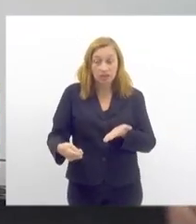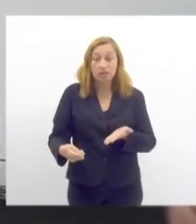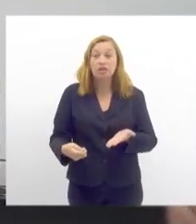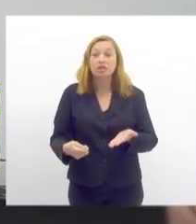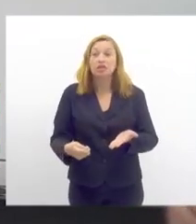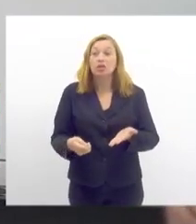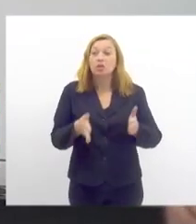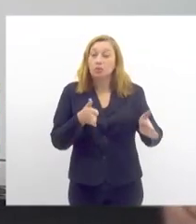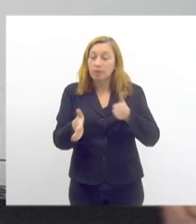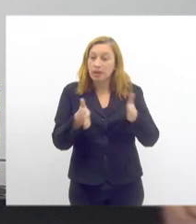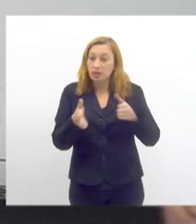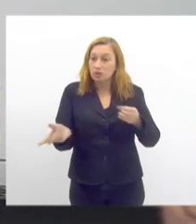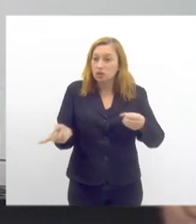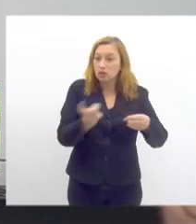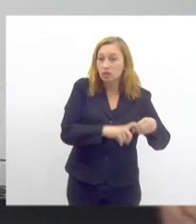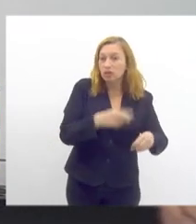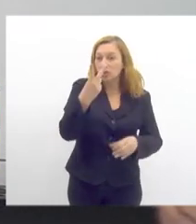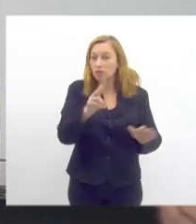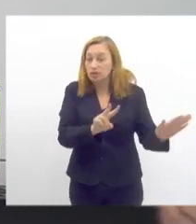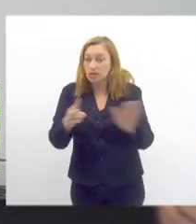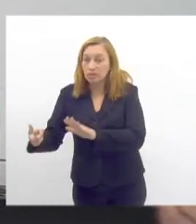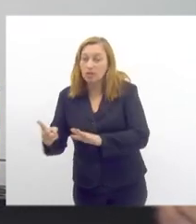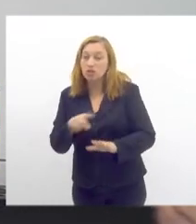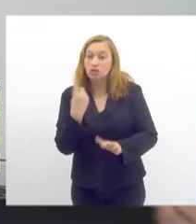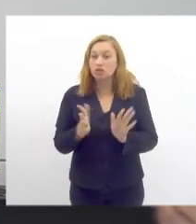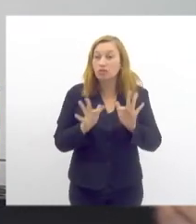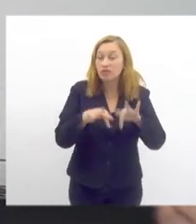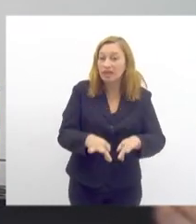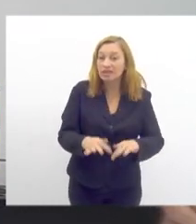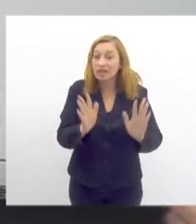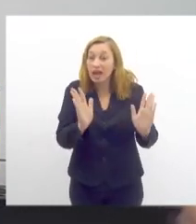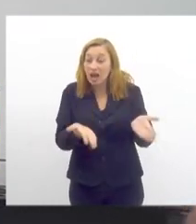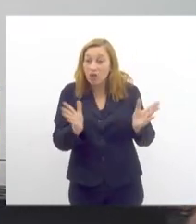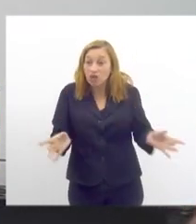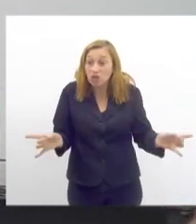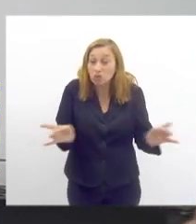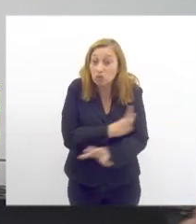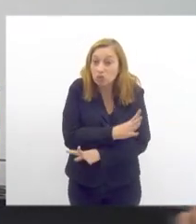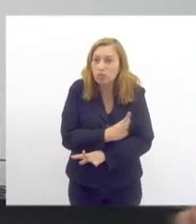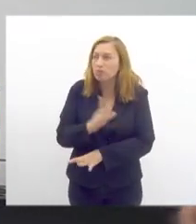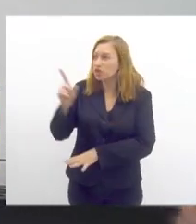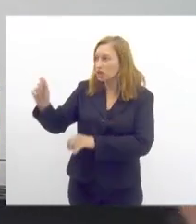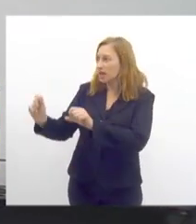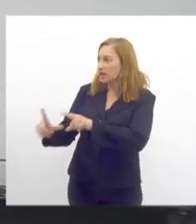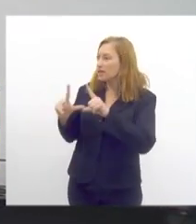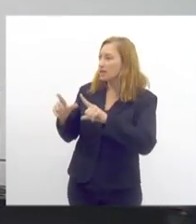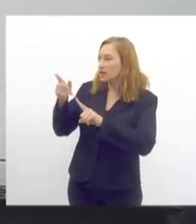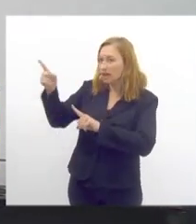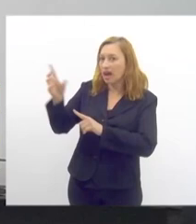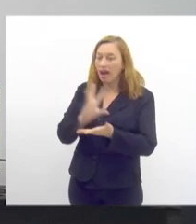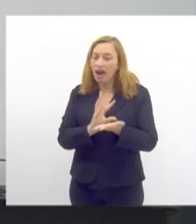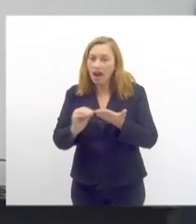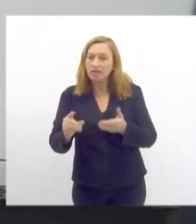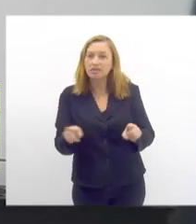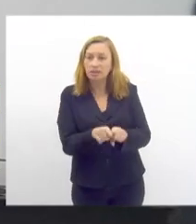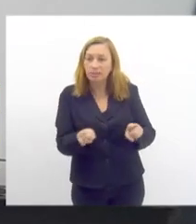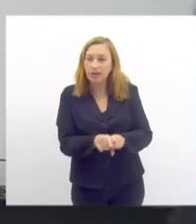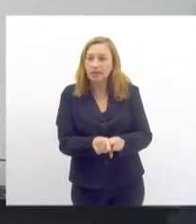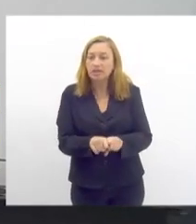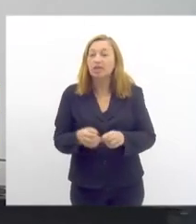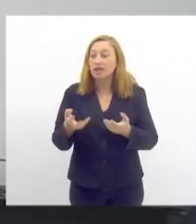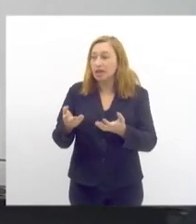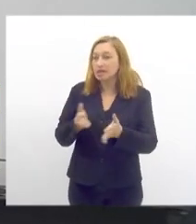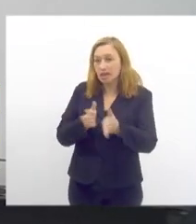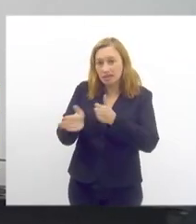seja, o prazo de retorno eram 2 semanas, a gente está finalizando e deixando tudo pronto, que já está ali na tela, inclusive a ata. Quem quiser